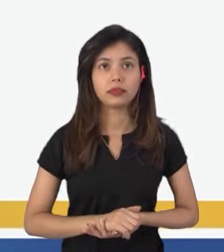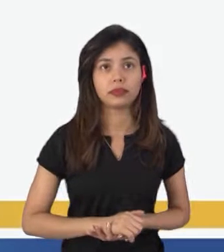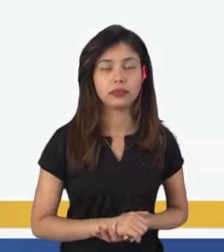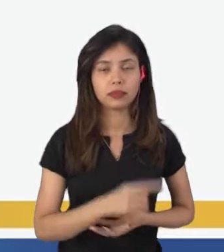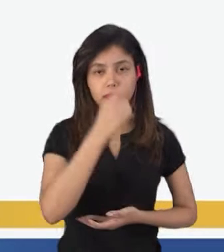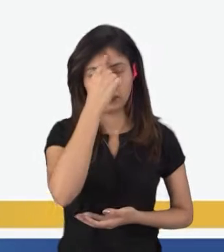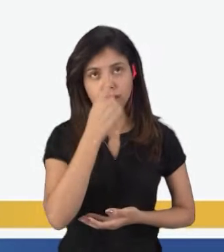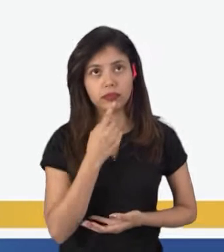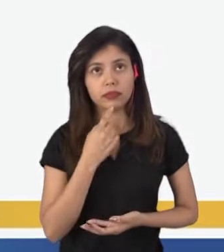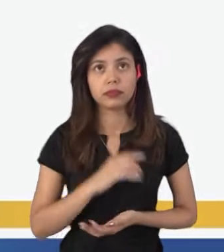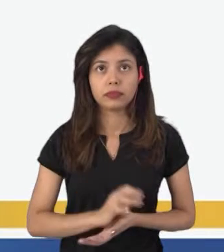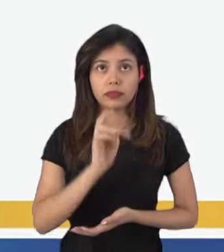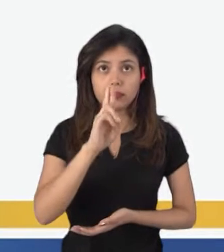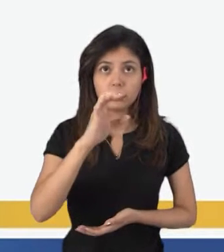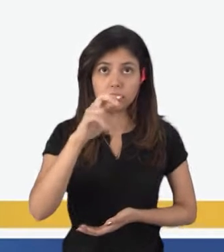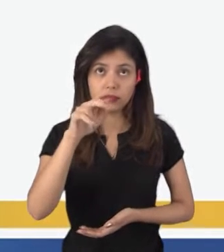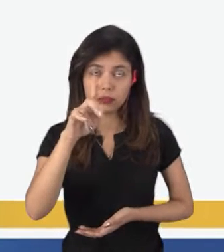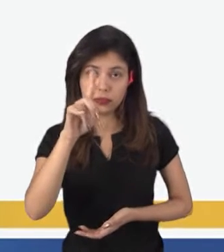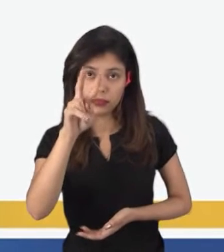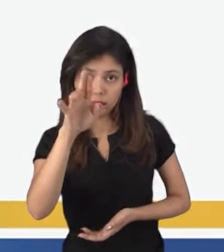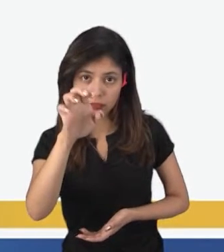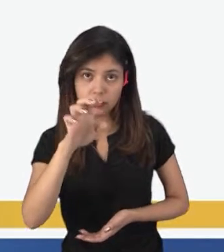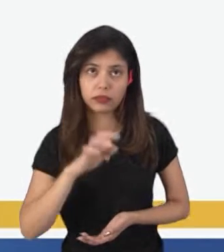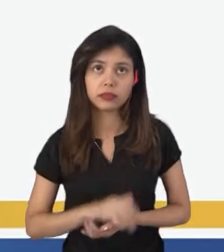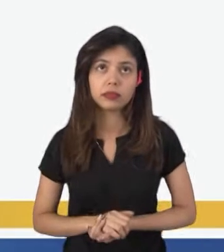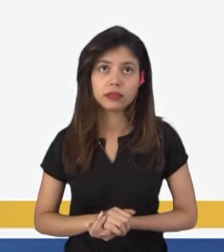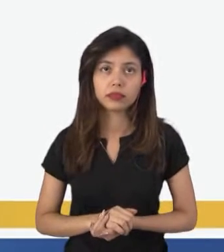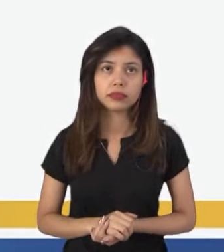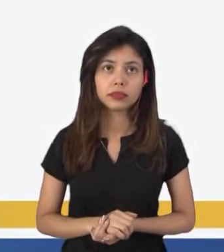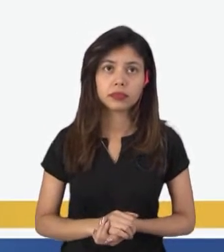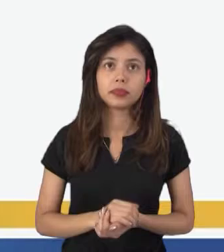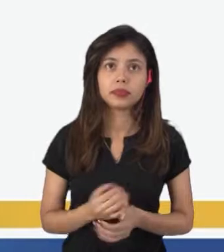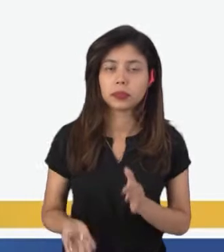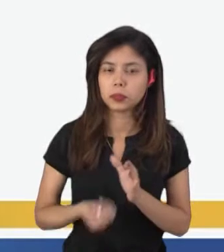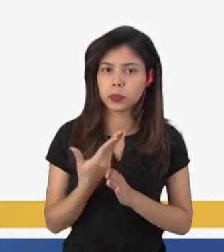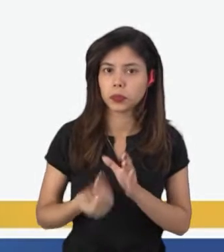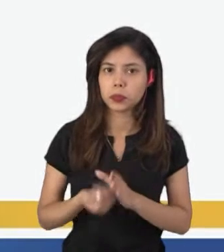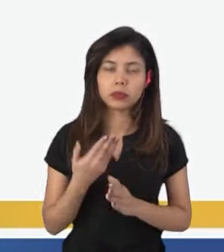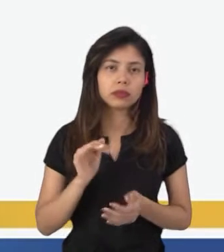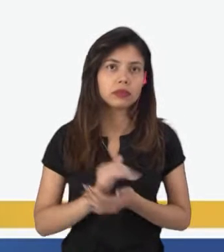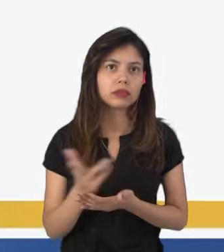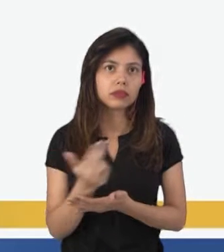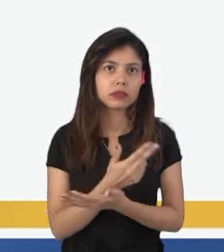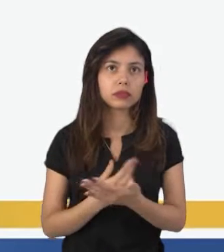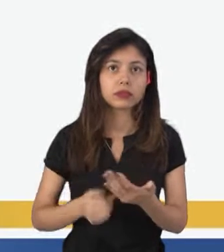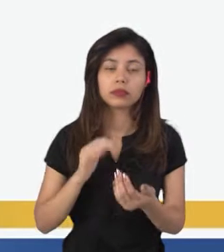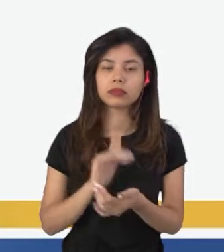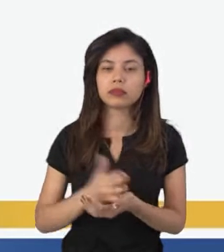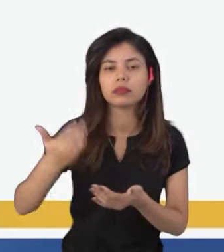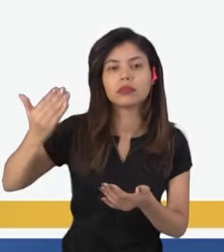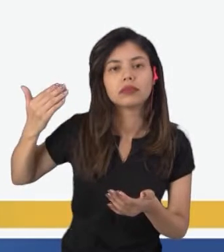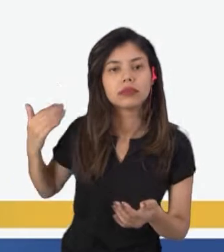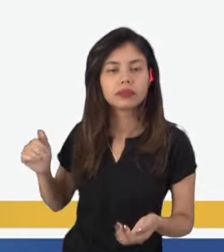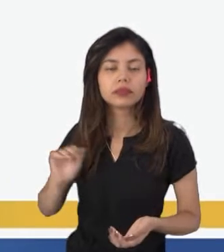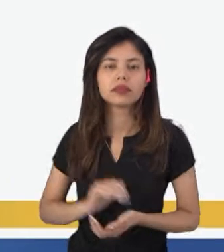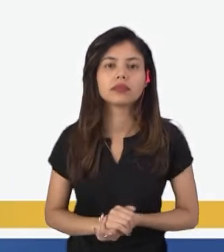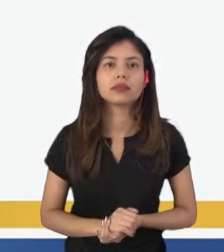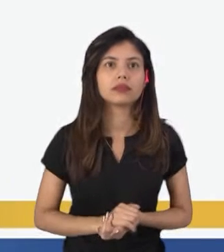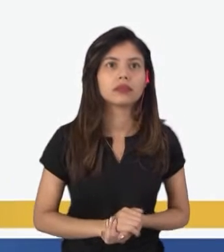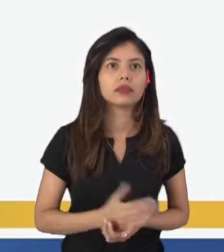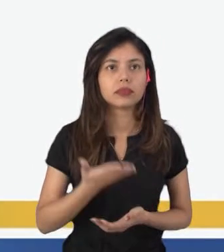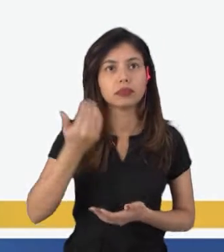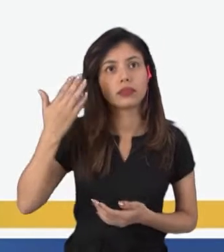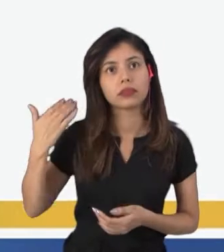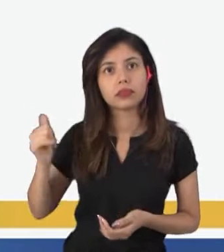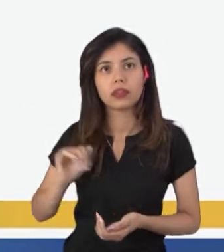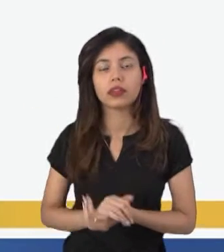aí a primeira imagem, o Transcendente, né, é uma obra de arte pré-histórica, né, ela é antes